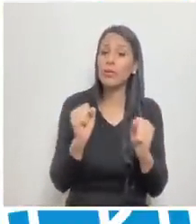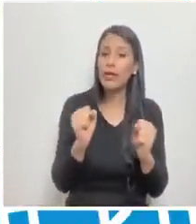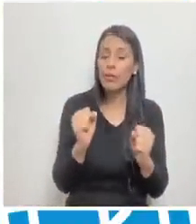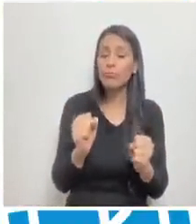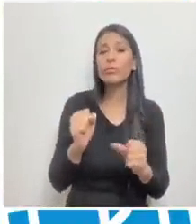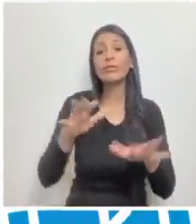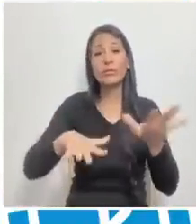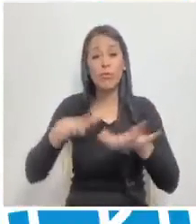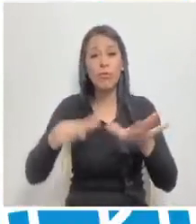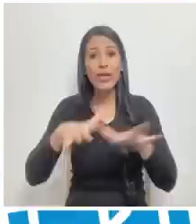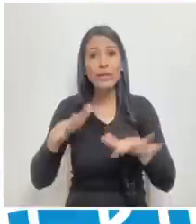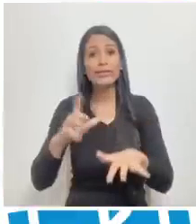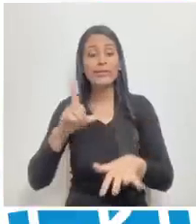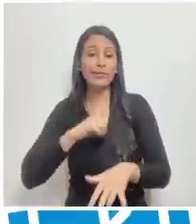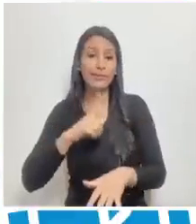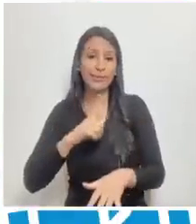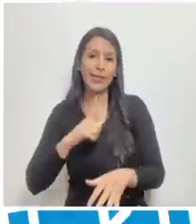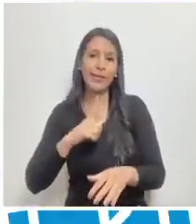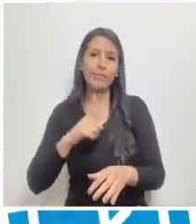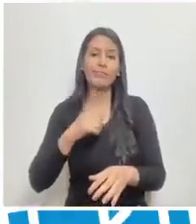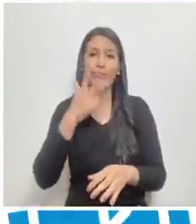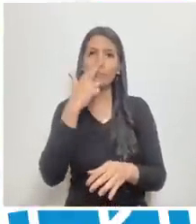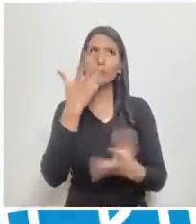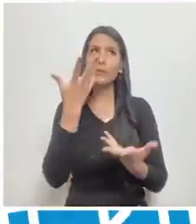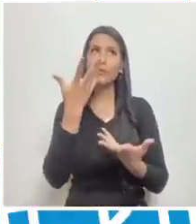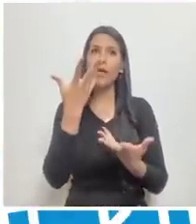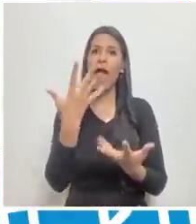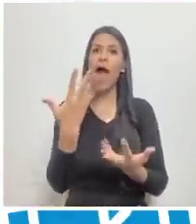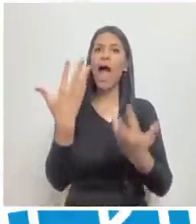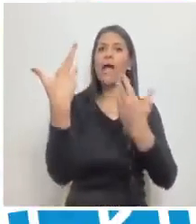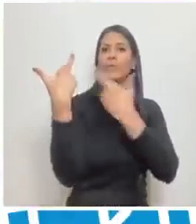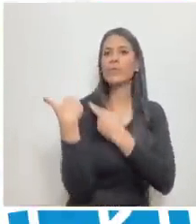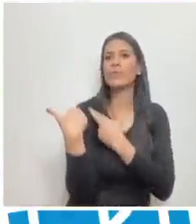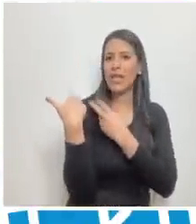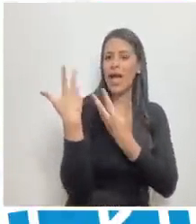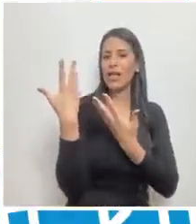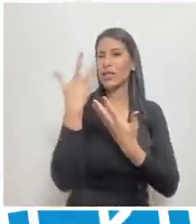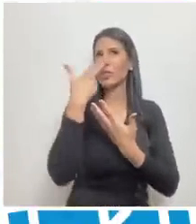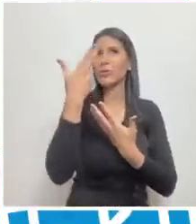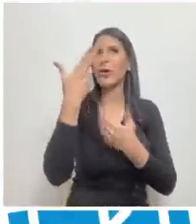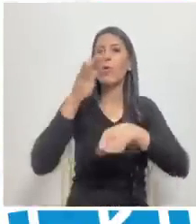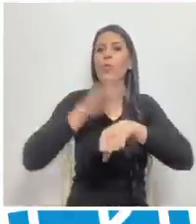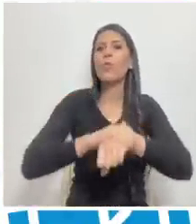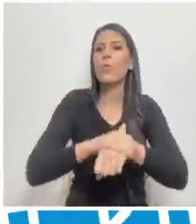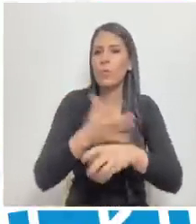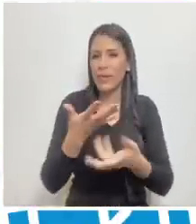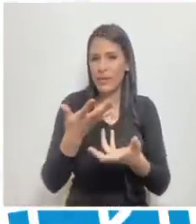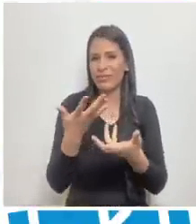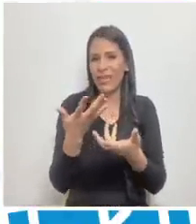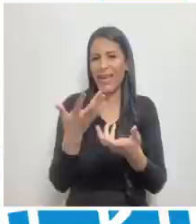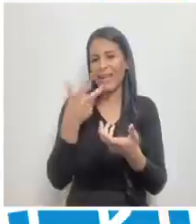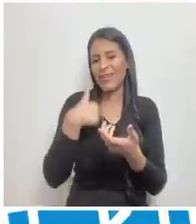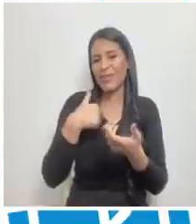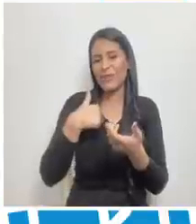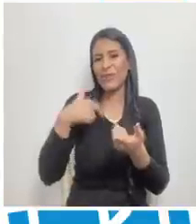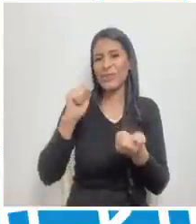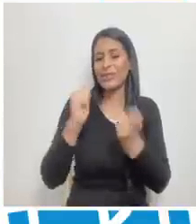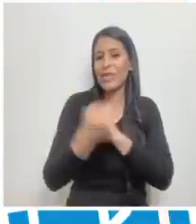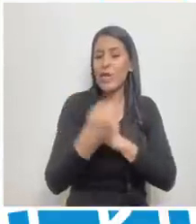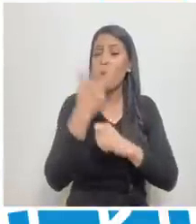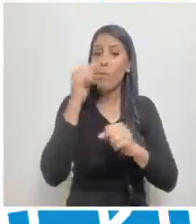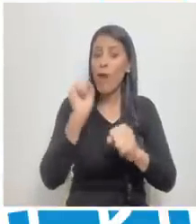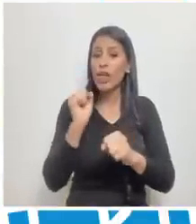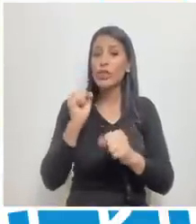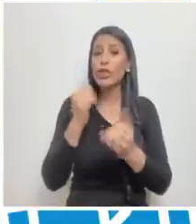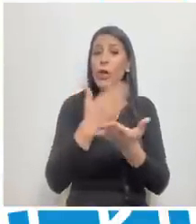uma questão de uma responsabilização, ou, traduzindo melhor para o nosso português mesmo, uma